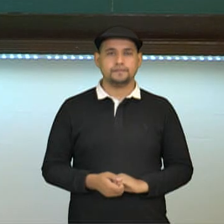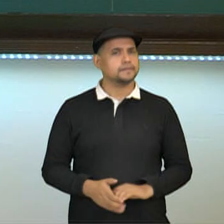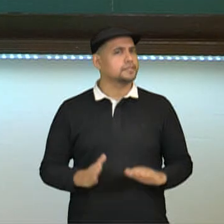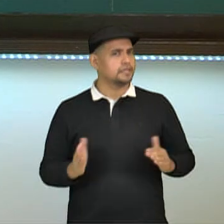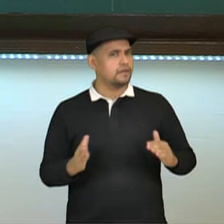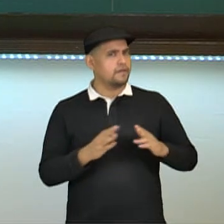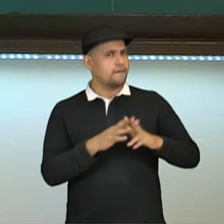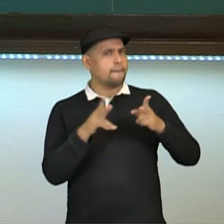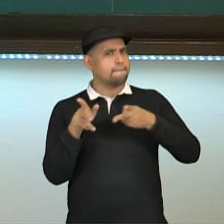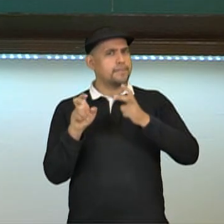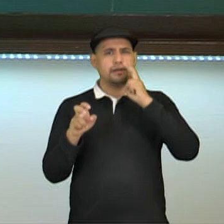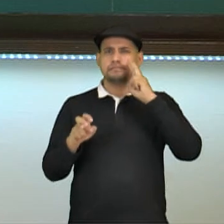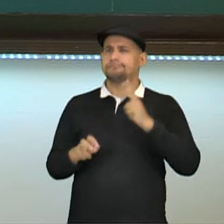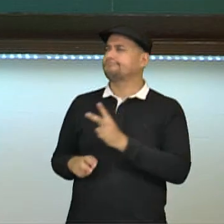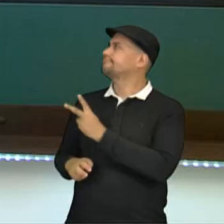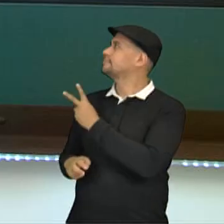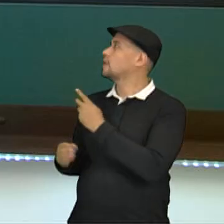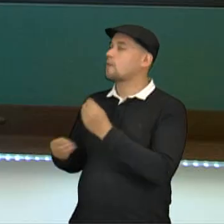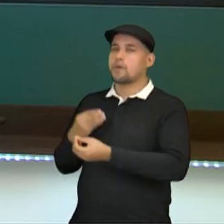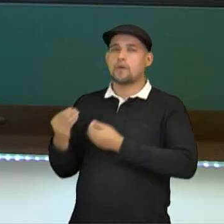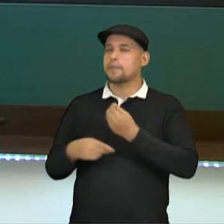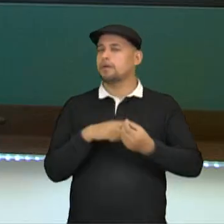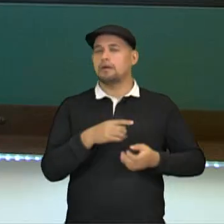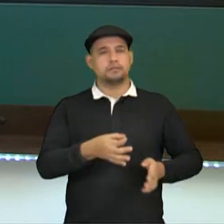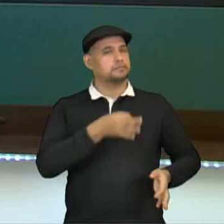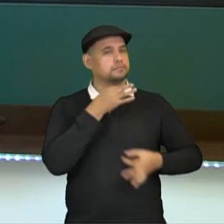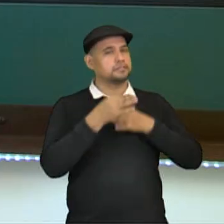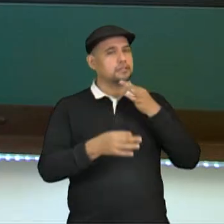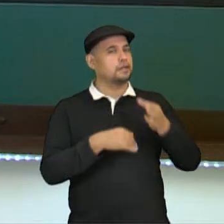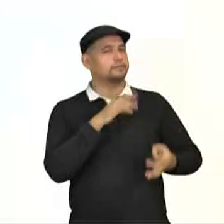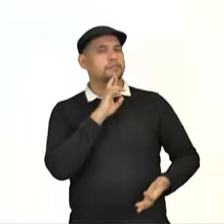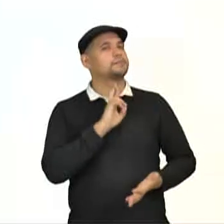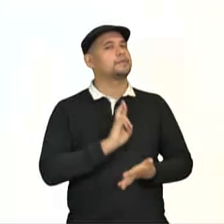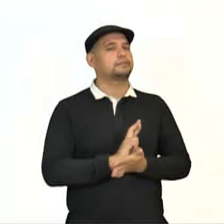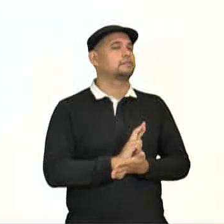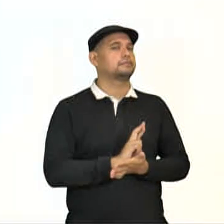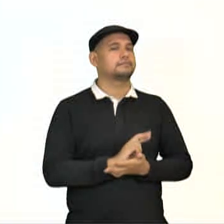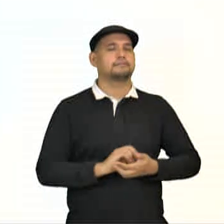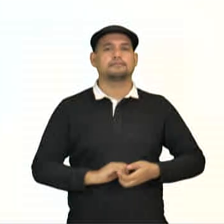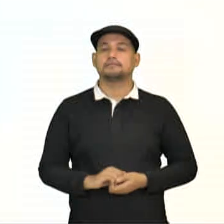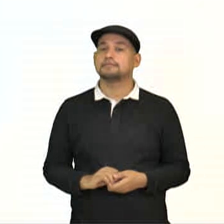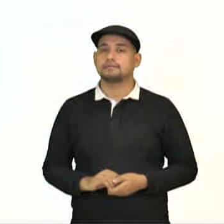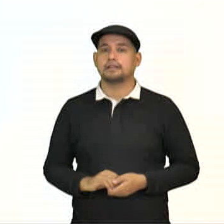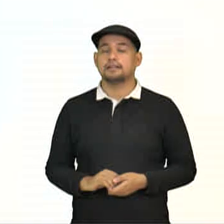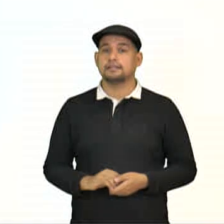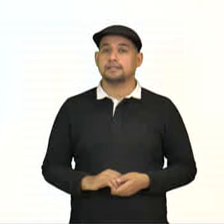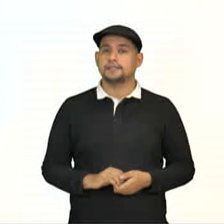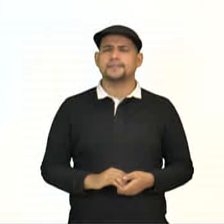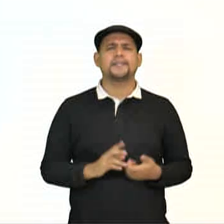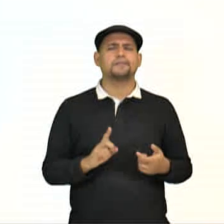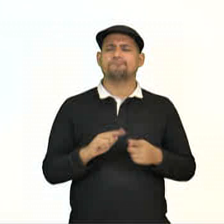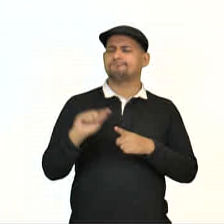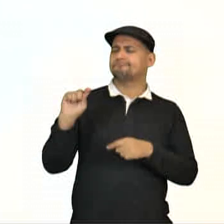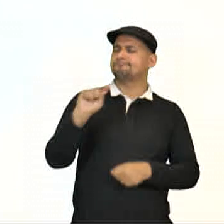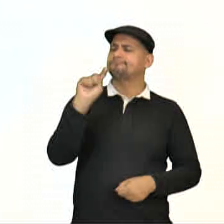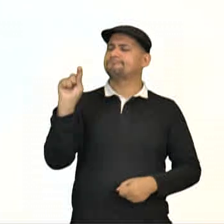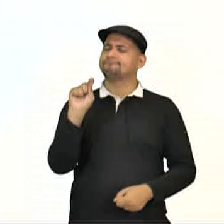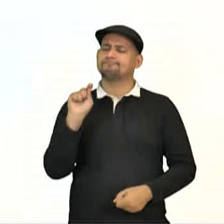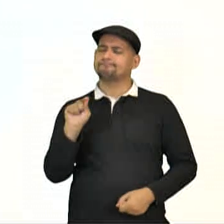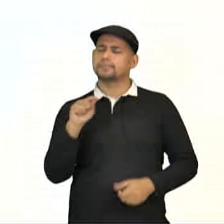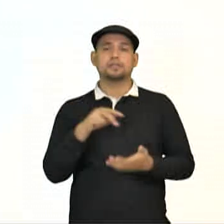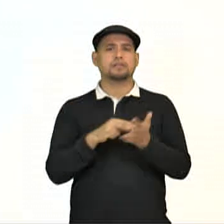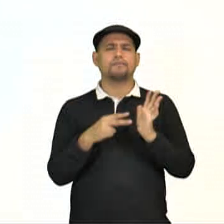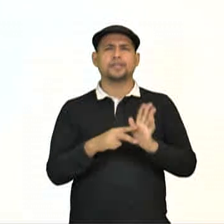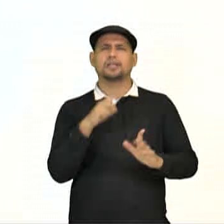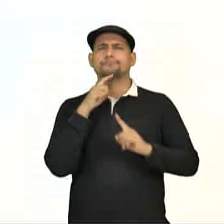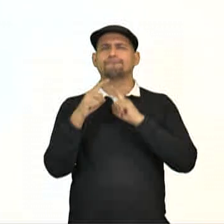Então vamos verificar aqui como que ficou uma sugestão, né, de resposta. Os pontos de interrogação expressam a dúvida